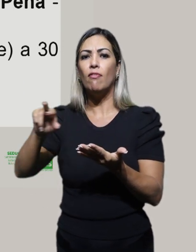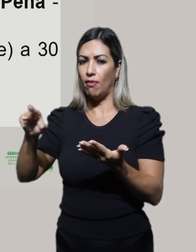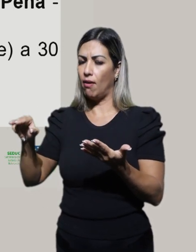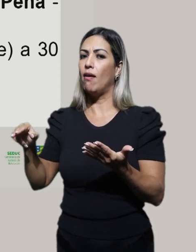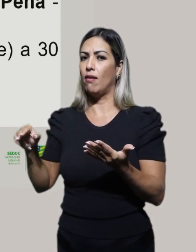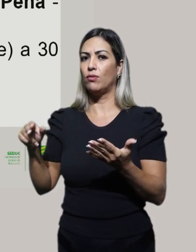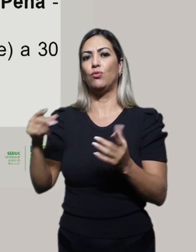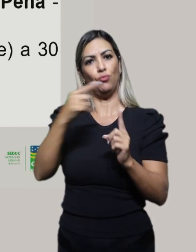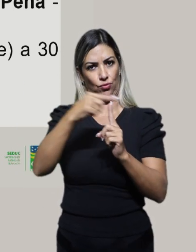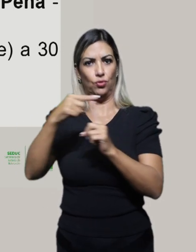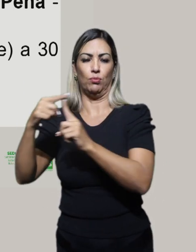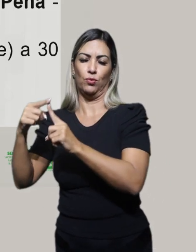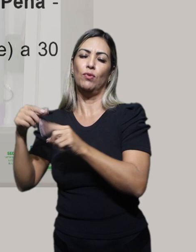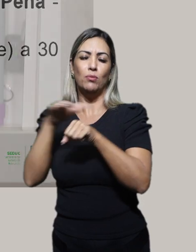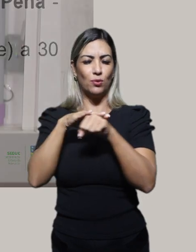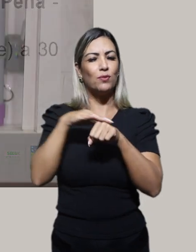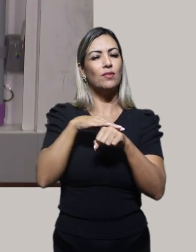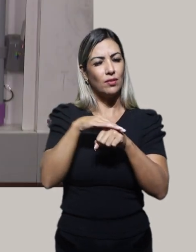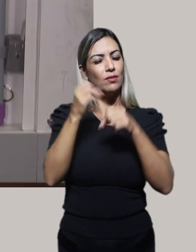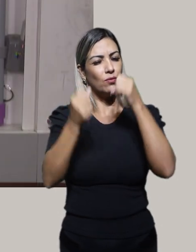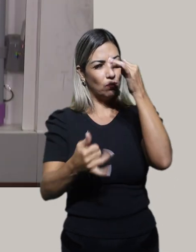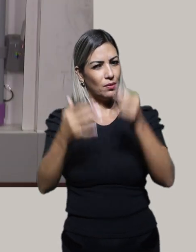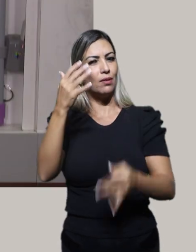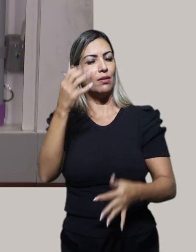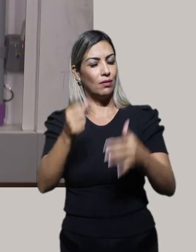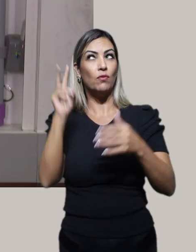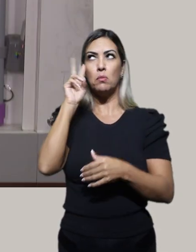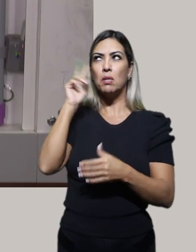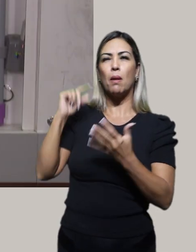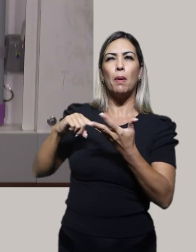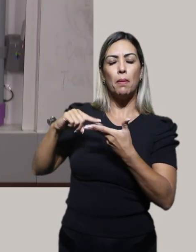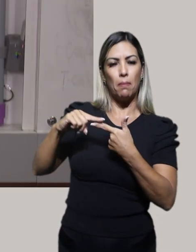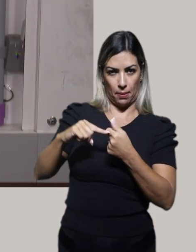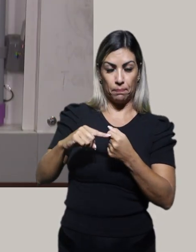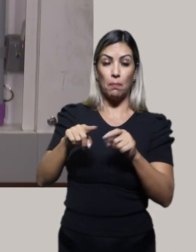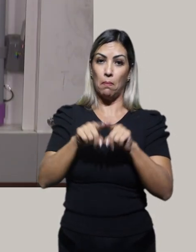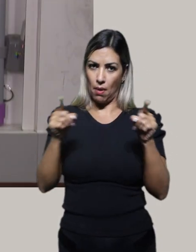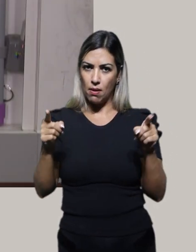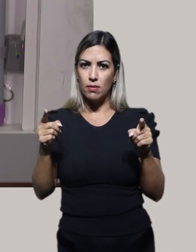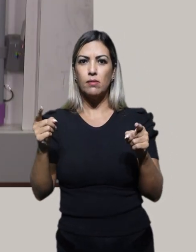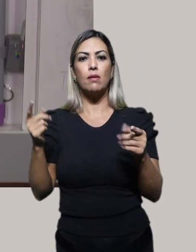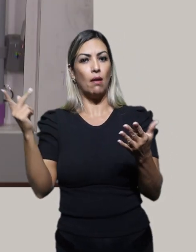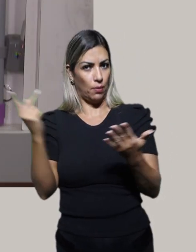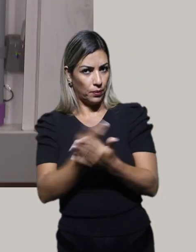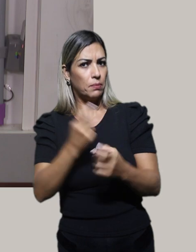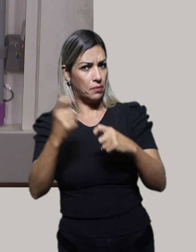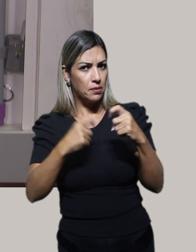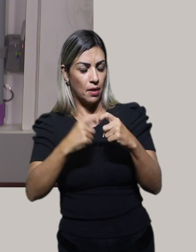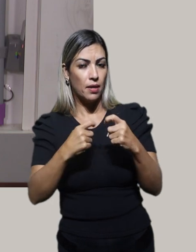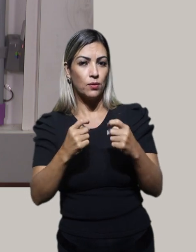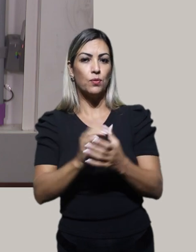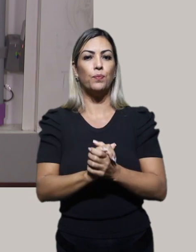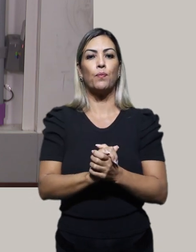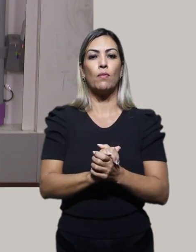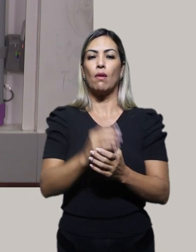vários atos. A gente vai conversando aqui e a gente vai lembrando, mas os atos que não se configurem a